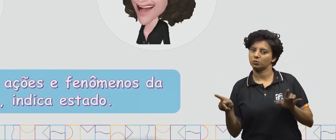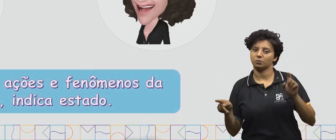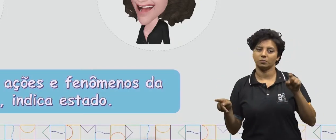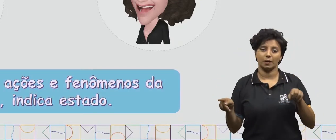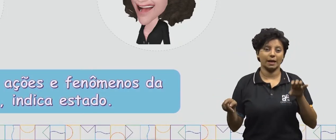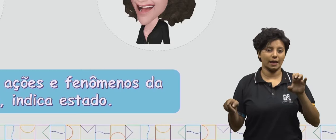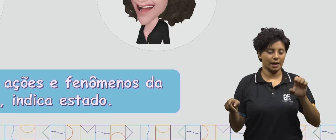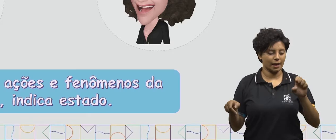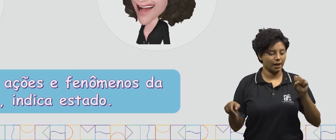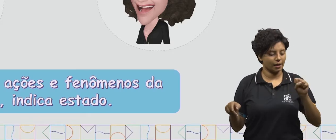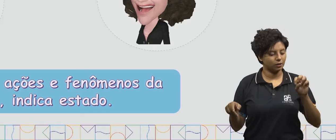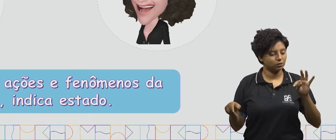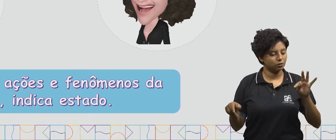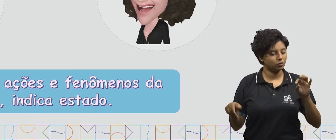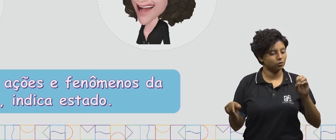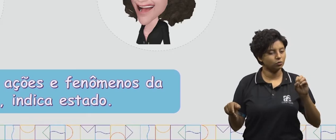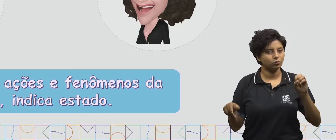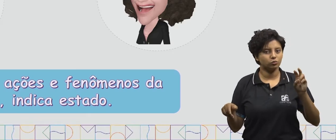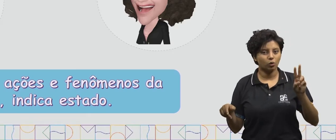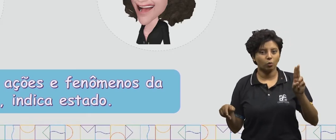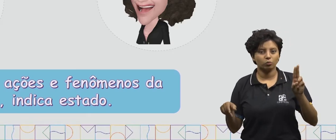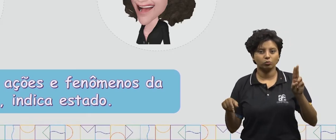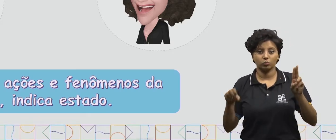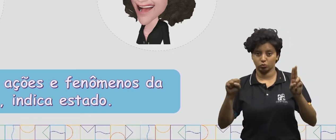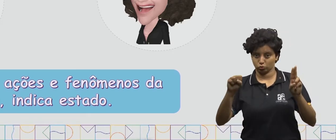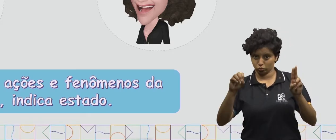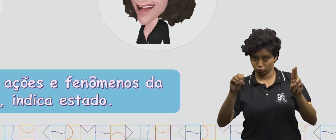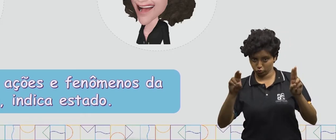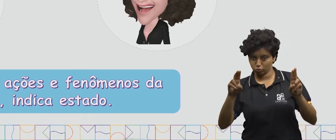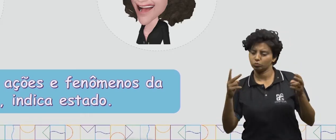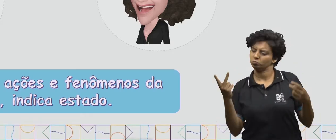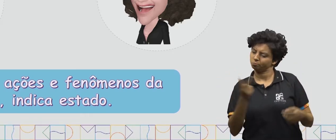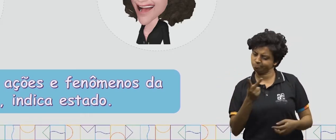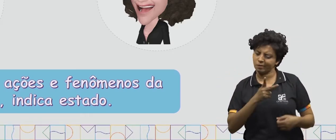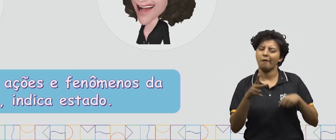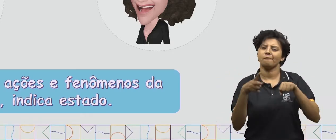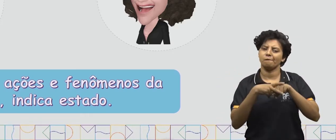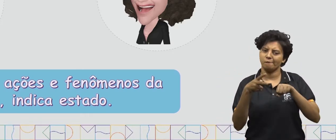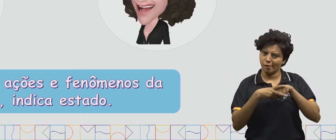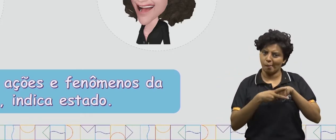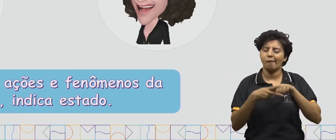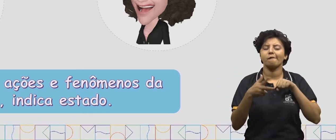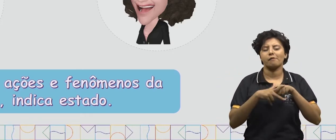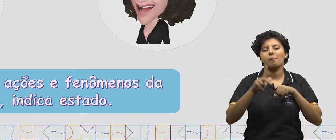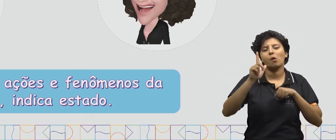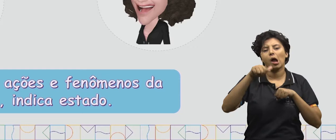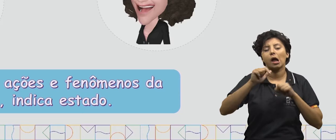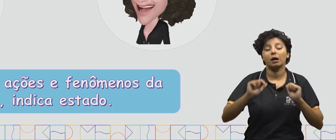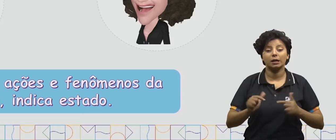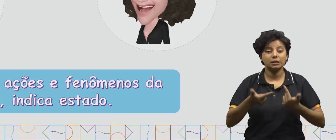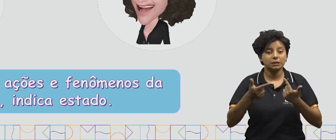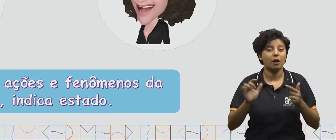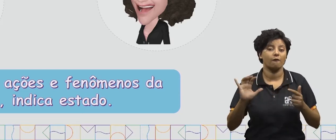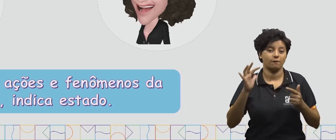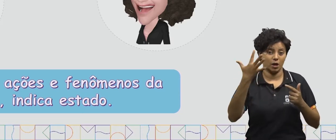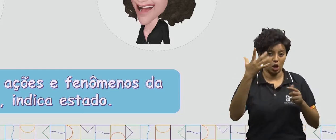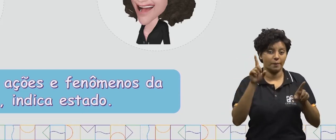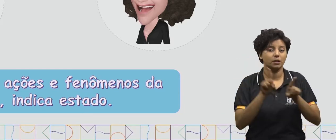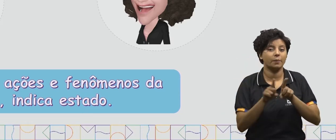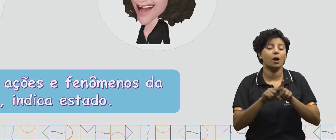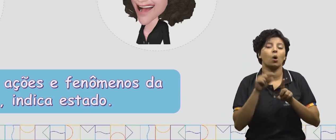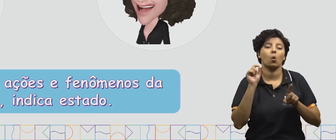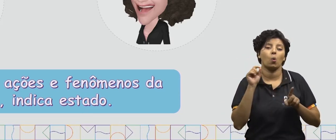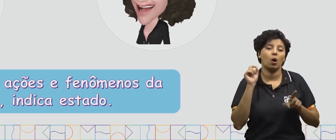palavras estou e sou são verbos. Verbo, além de indicar ações e fenômenos